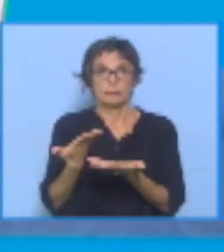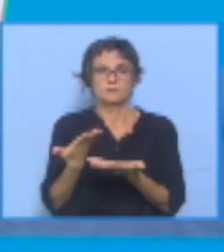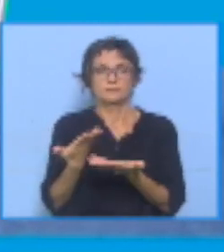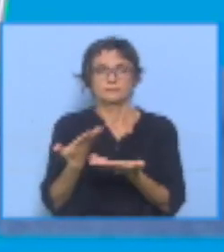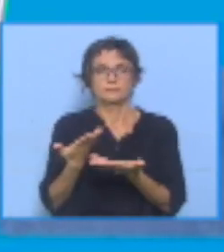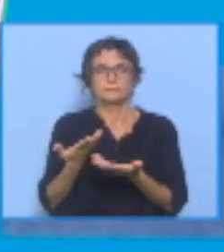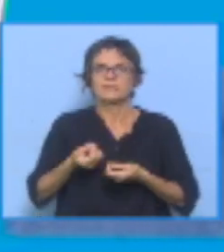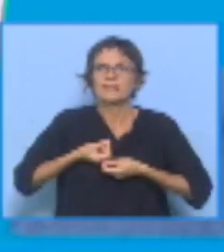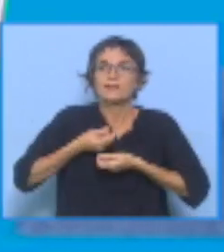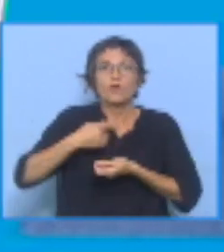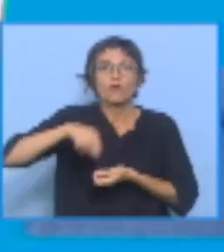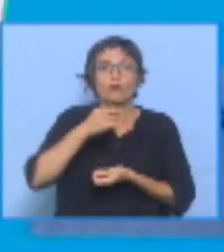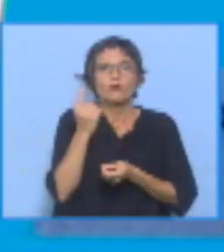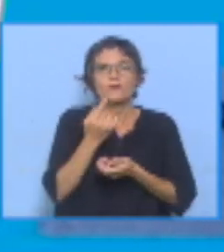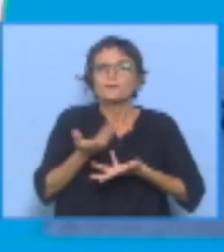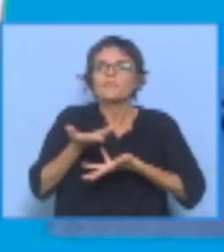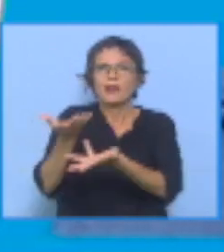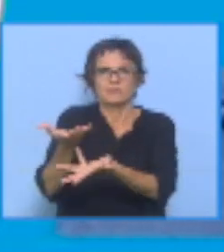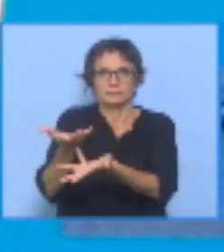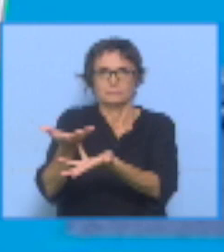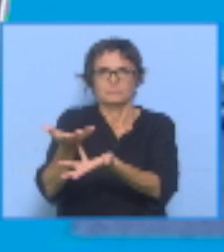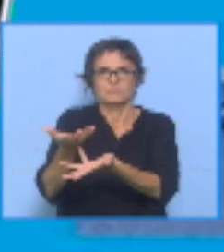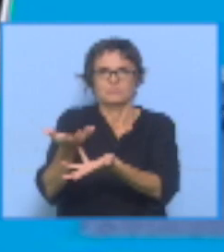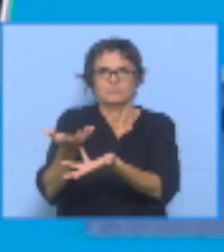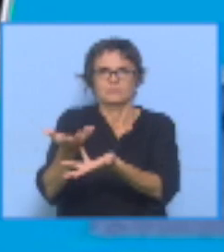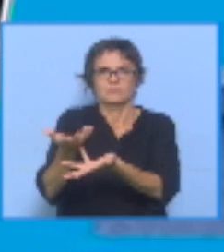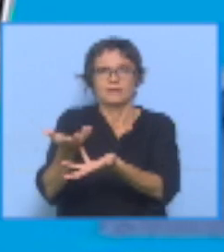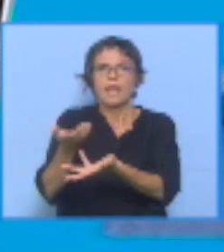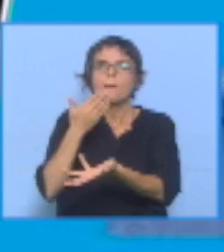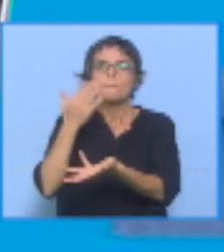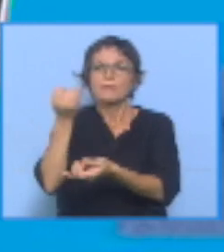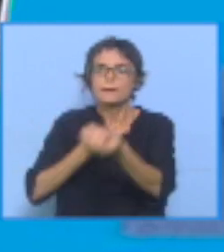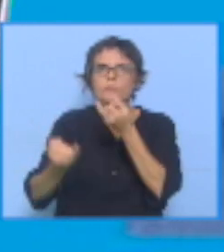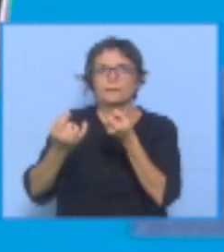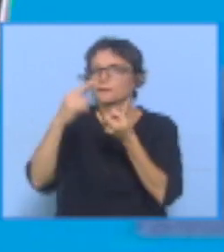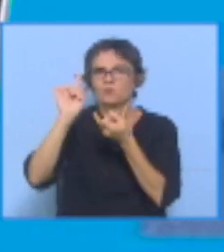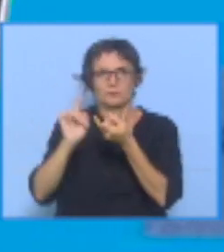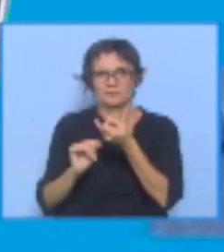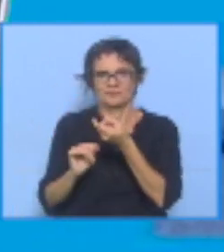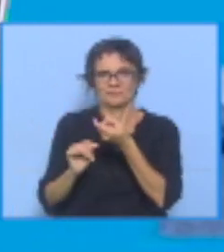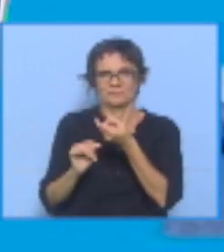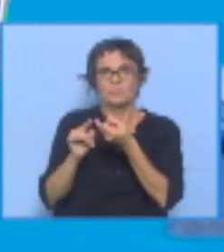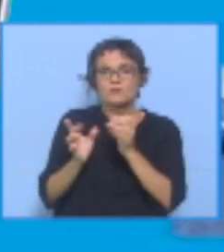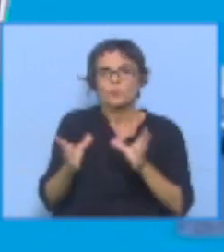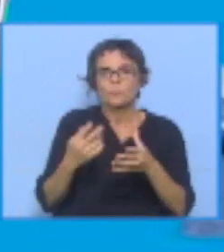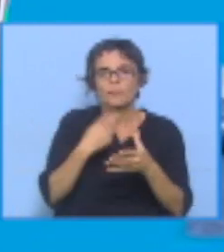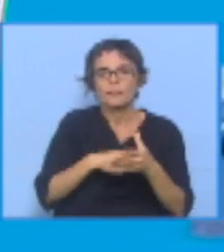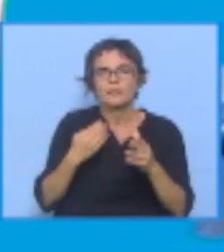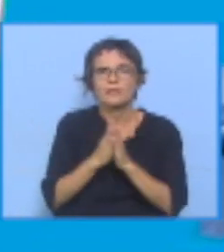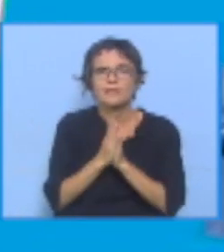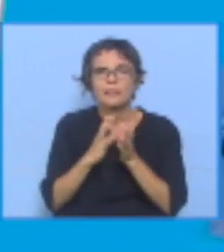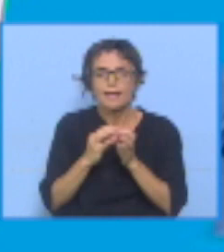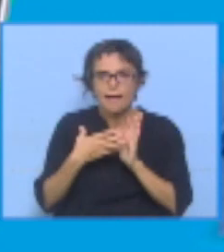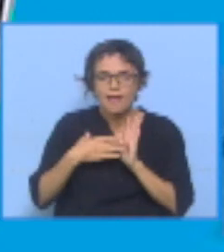esperar nada em troca. E isto é claramente dirigido às comunidades cristãs. Entendemos isto de uma forma muito